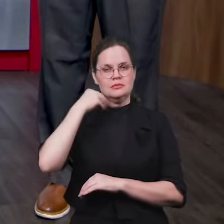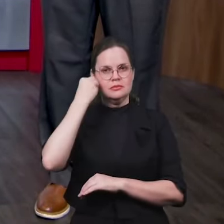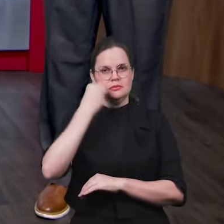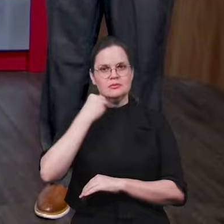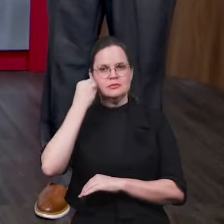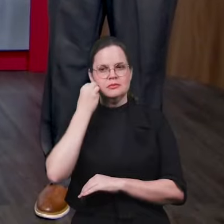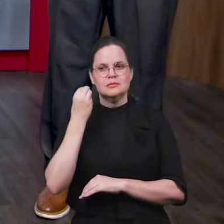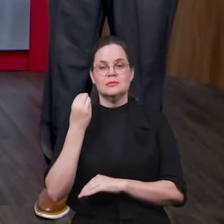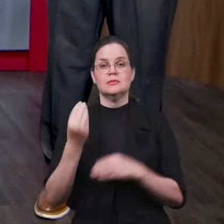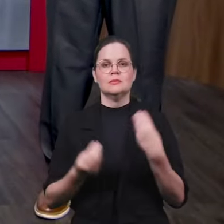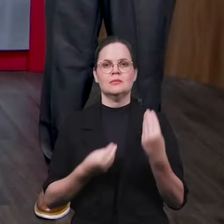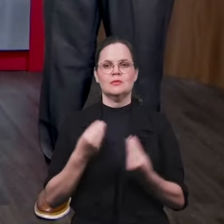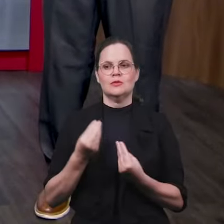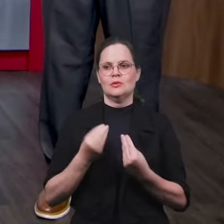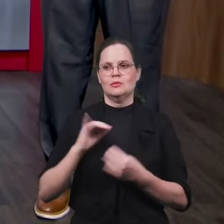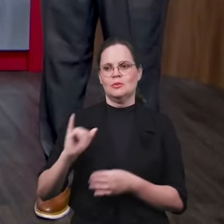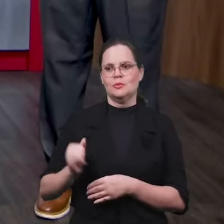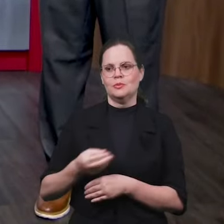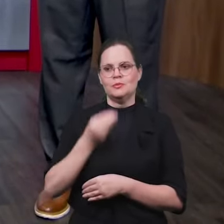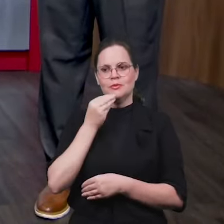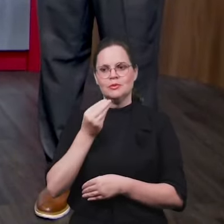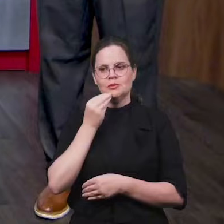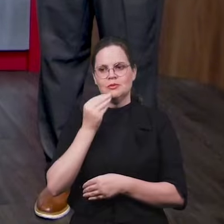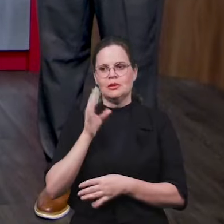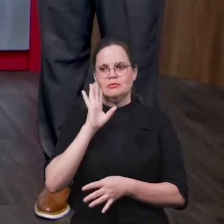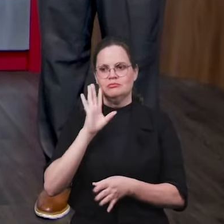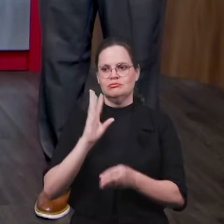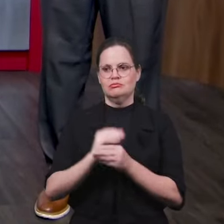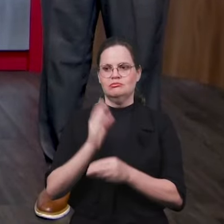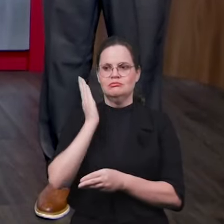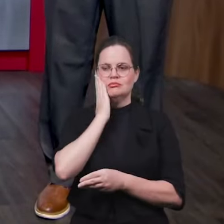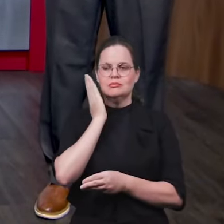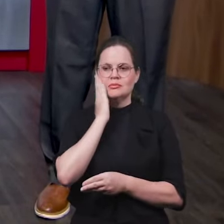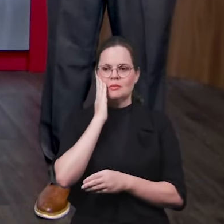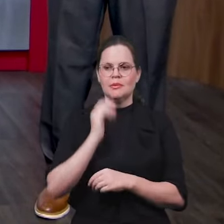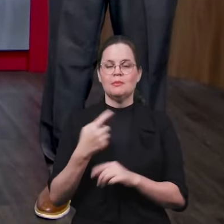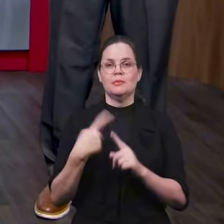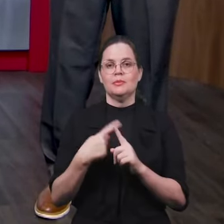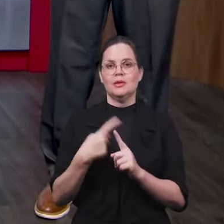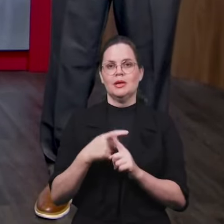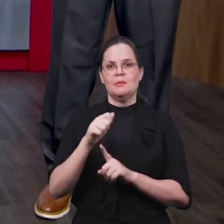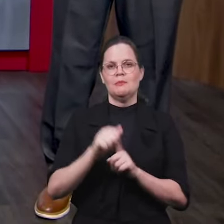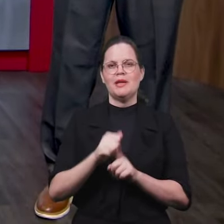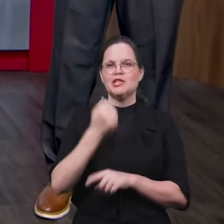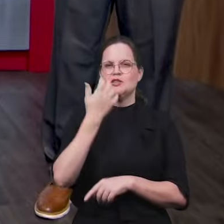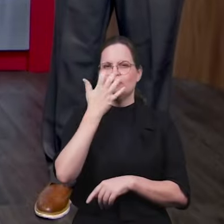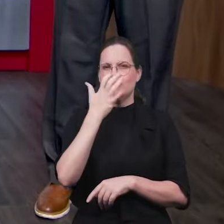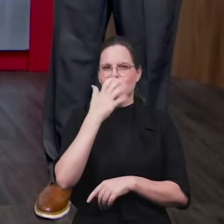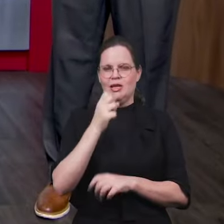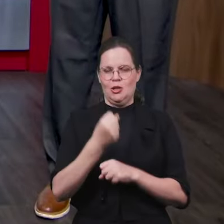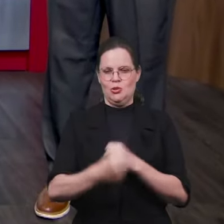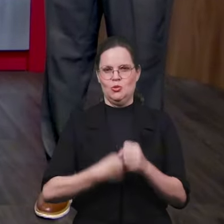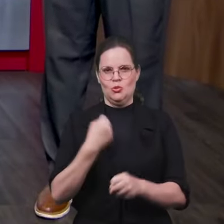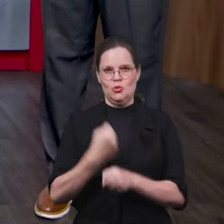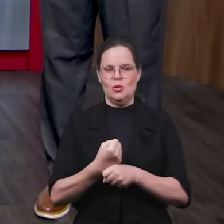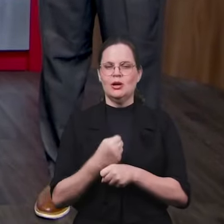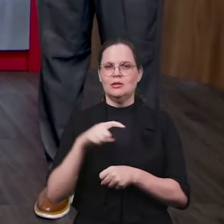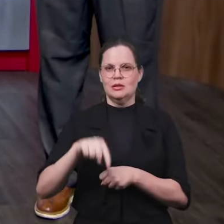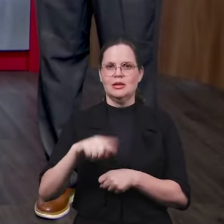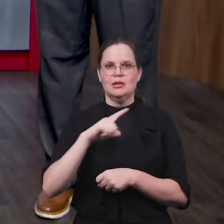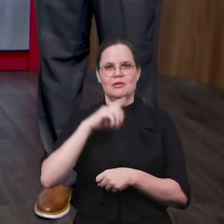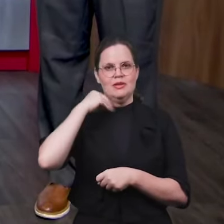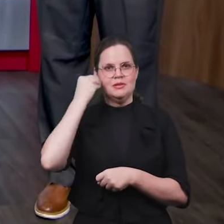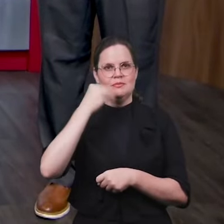a nossa experiência. Tivemos a oportunidade de compartilhar em fevereiro deste ano,